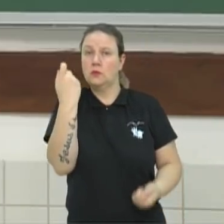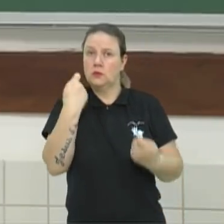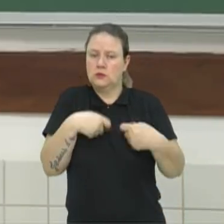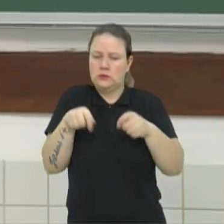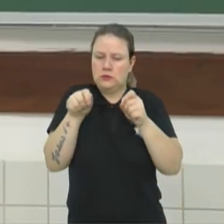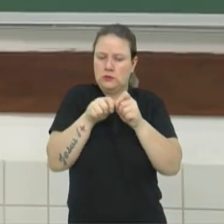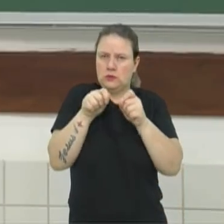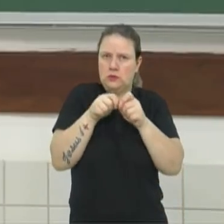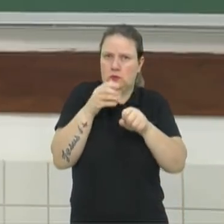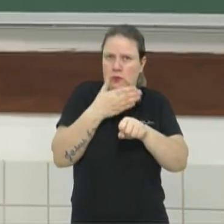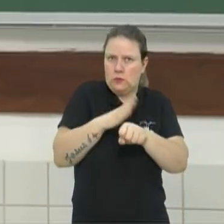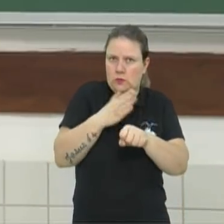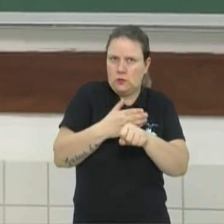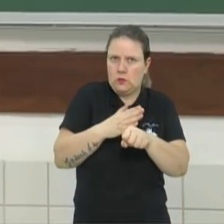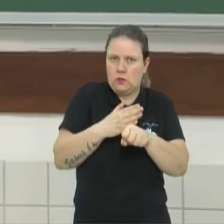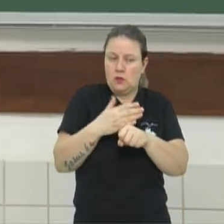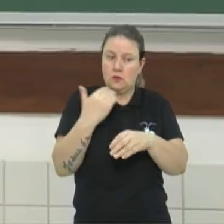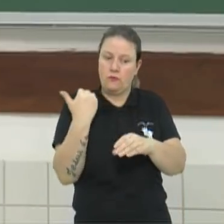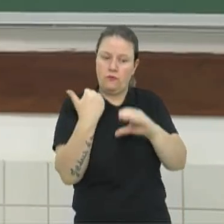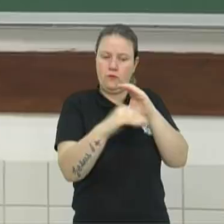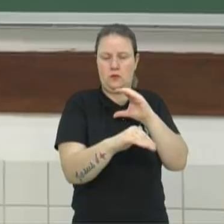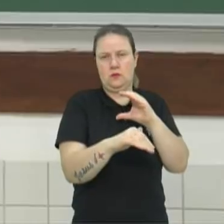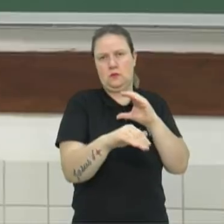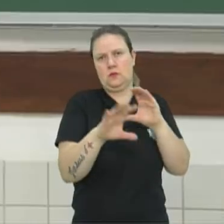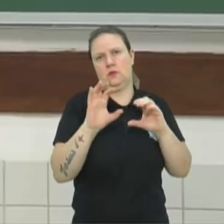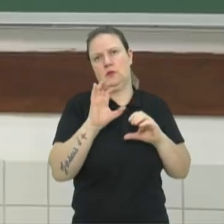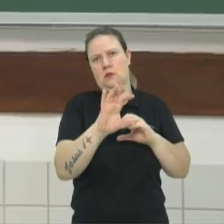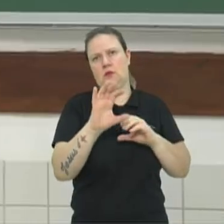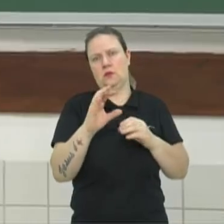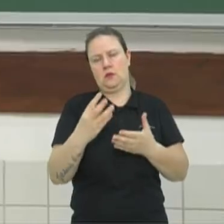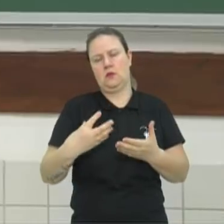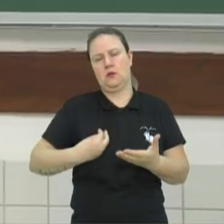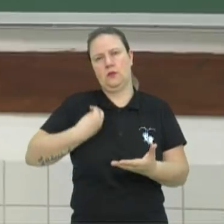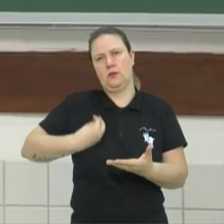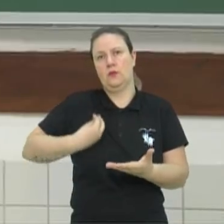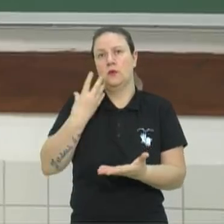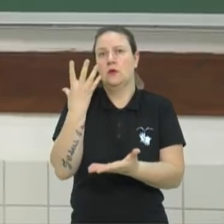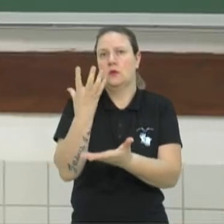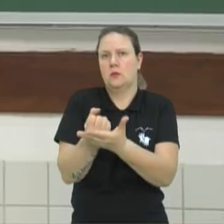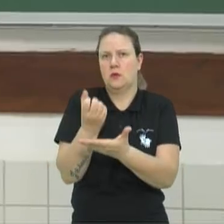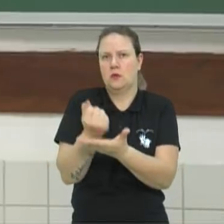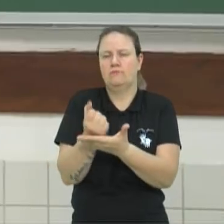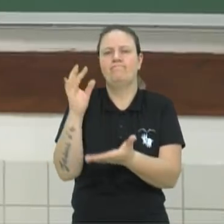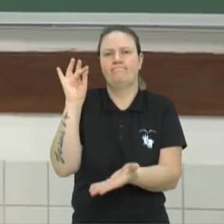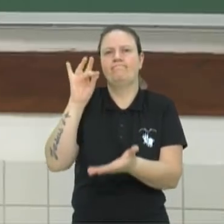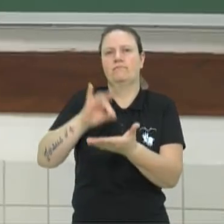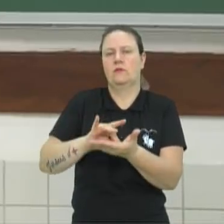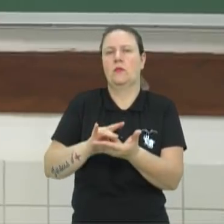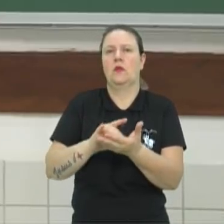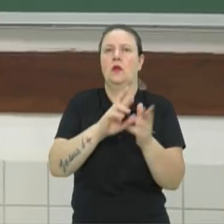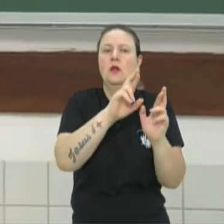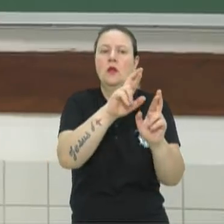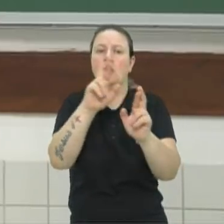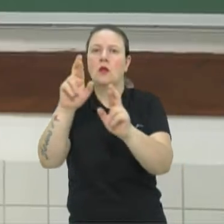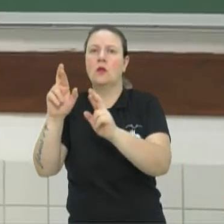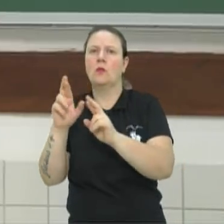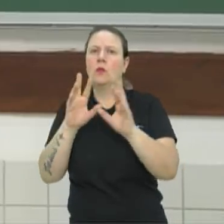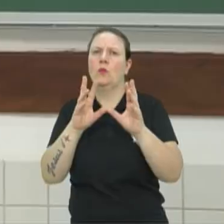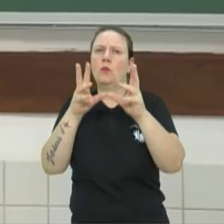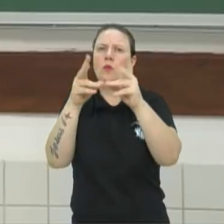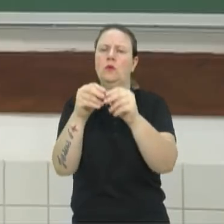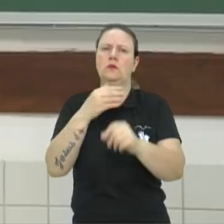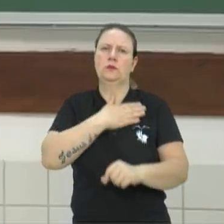essas atividades e enviar. E assim a sua presença está garantida. Eu espero que vocês tenham gostado da aula de